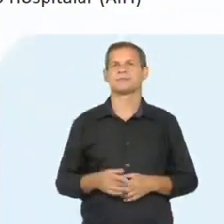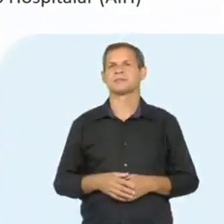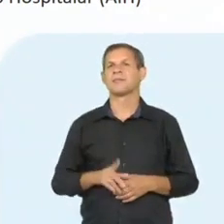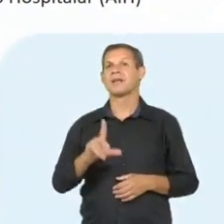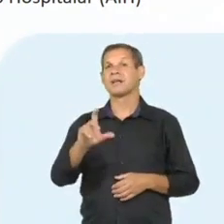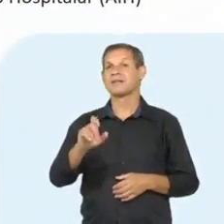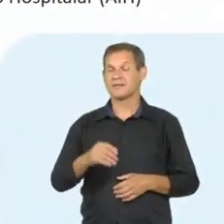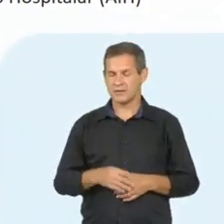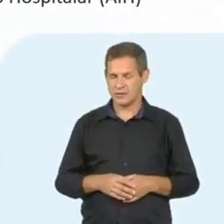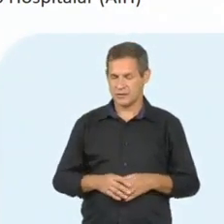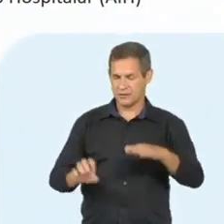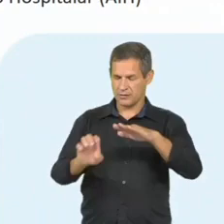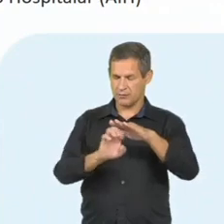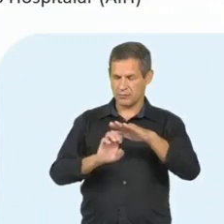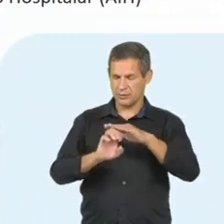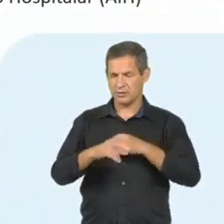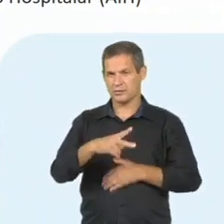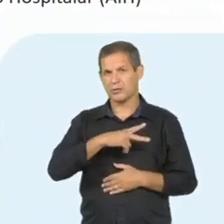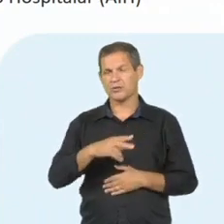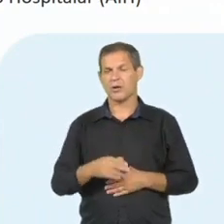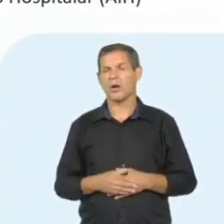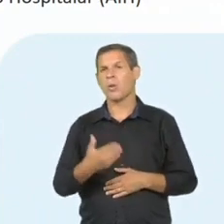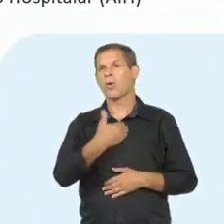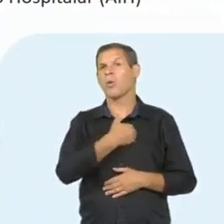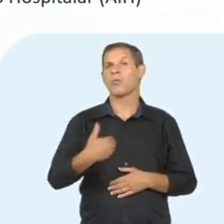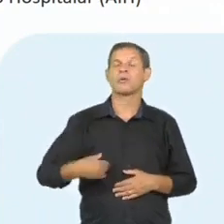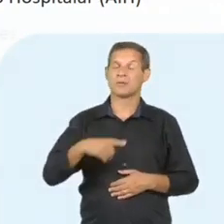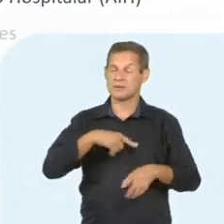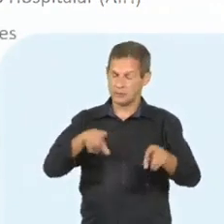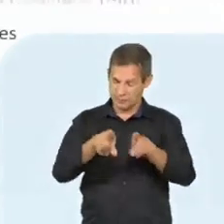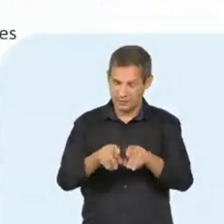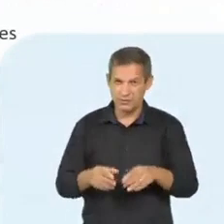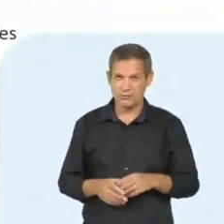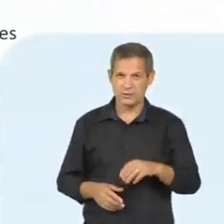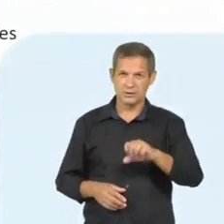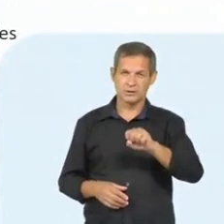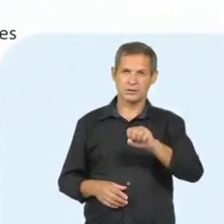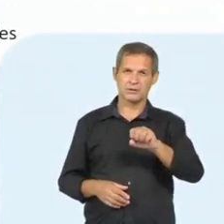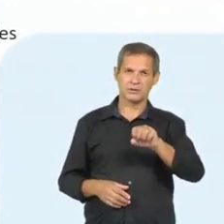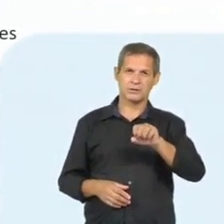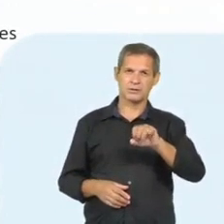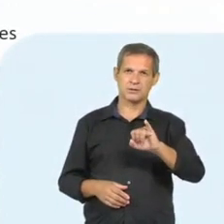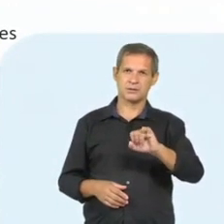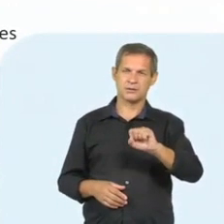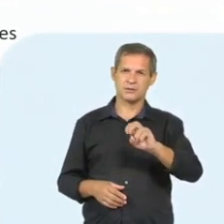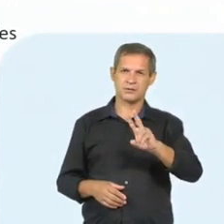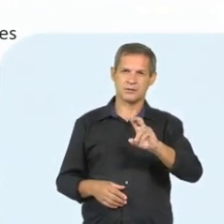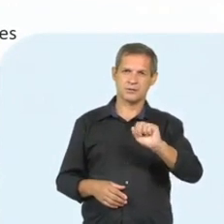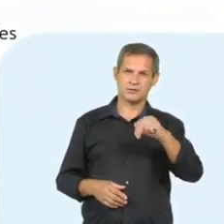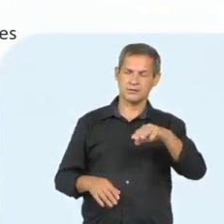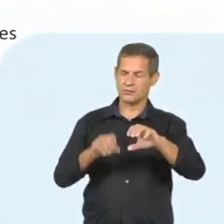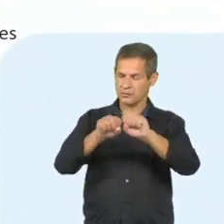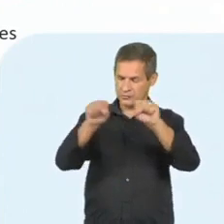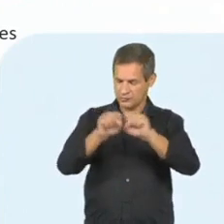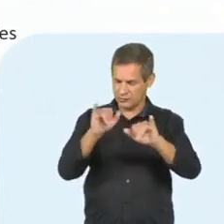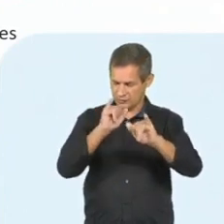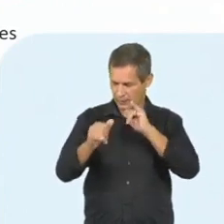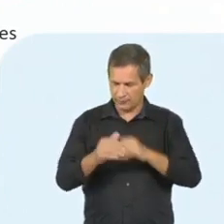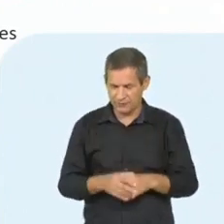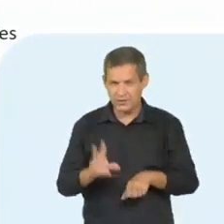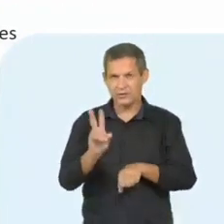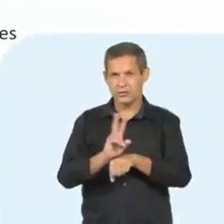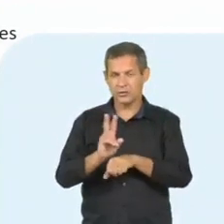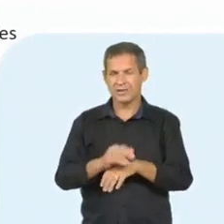sejam elas privadas ou públicas. Nós temos o SISVAN. O SISVAN, que é o Sistema de Informações de